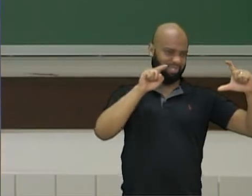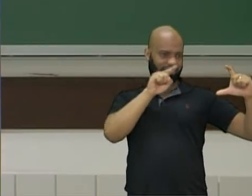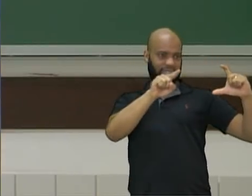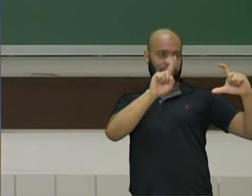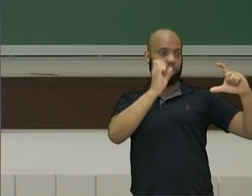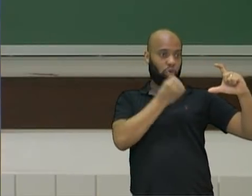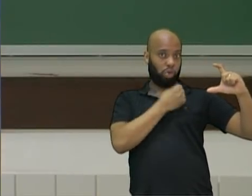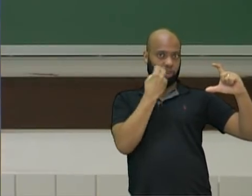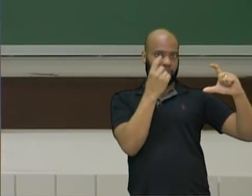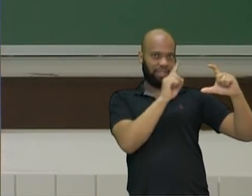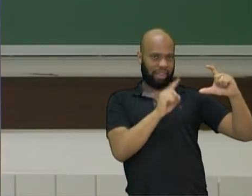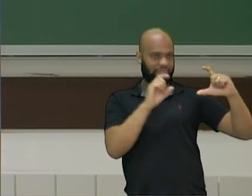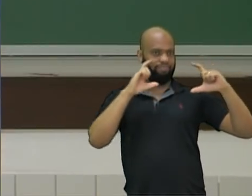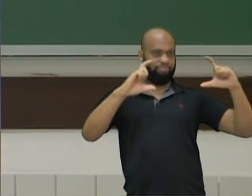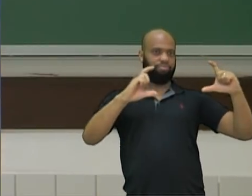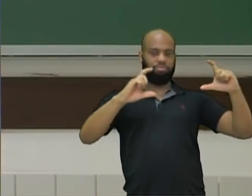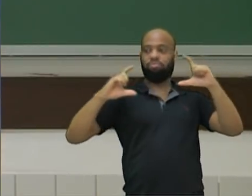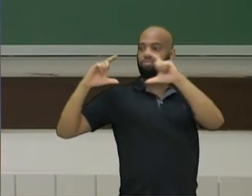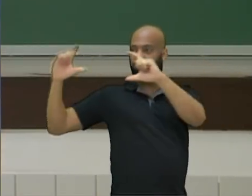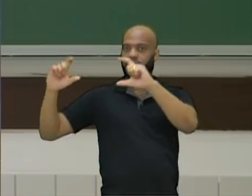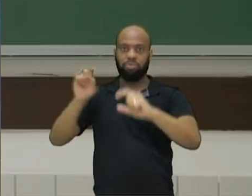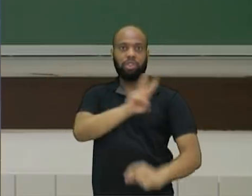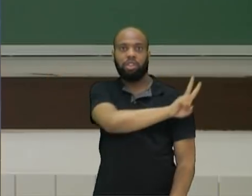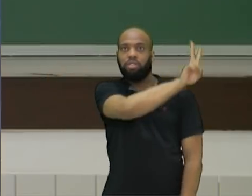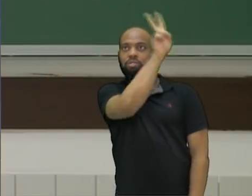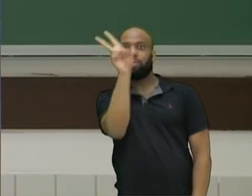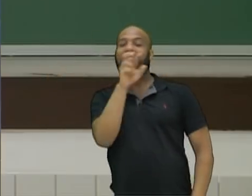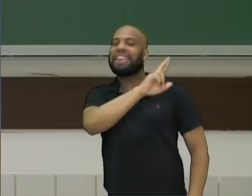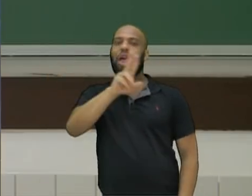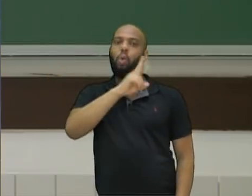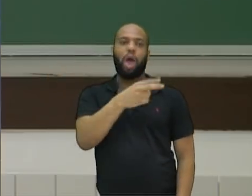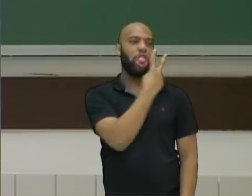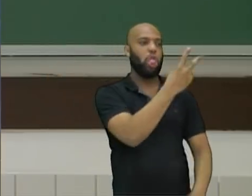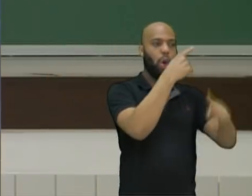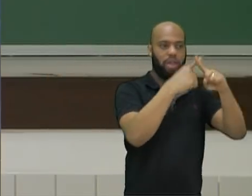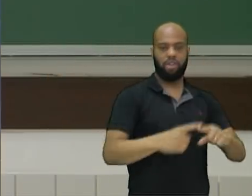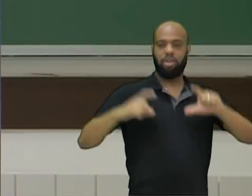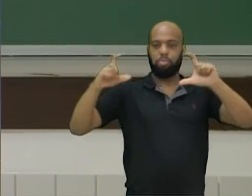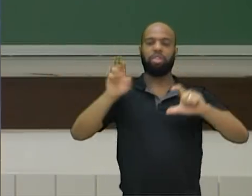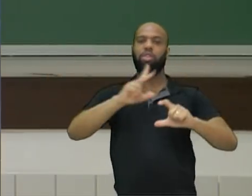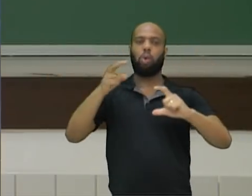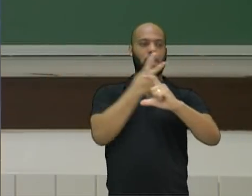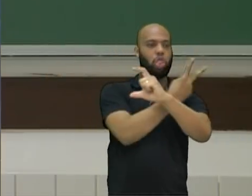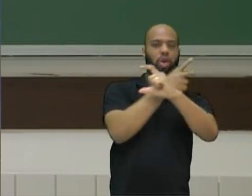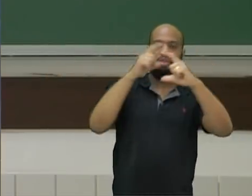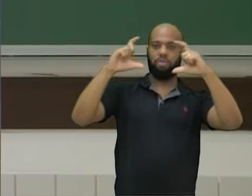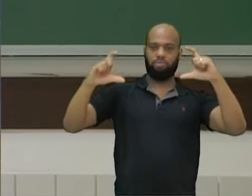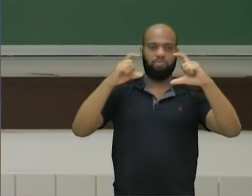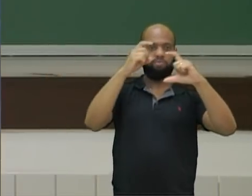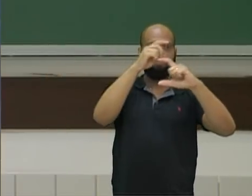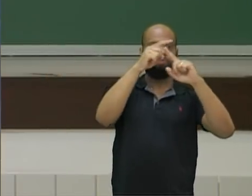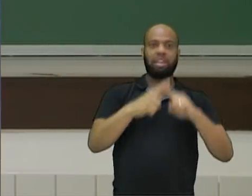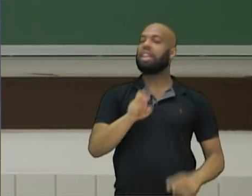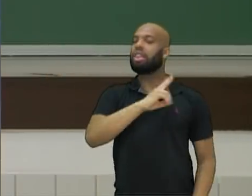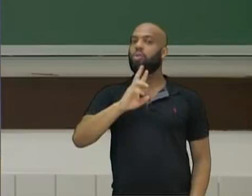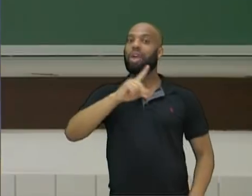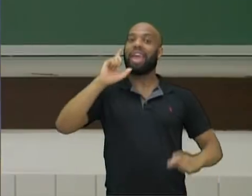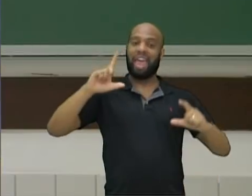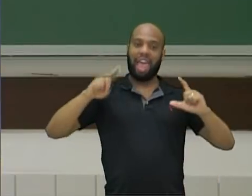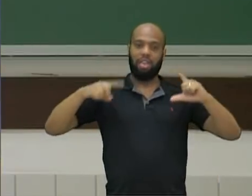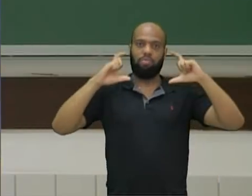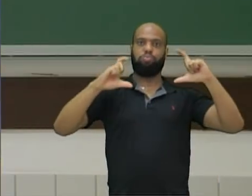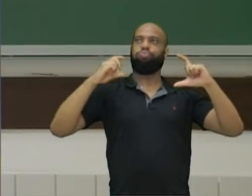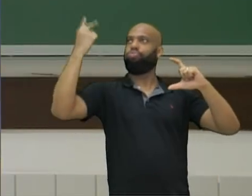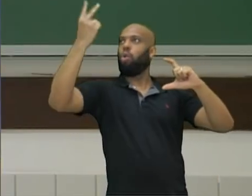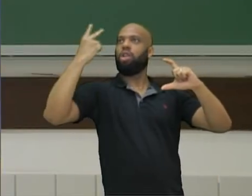vezes z. Não é z vezes 2, porque se fosse z vezes 2, o 2 não estaria escrito ali em